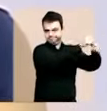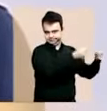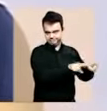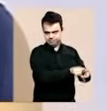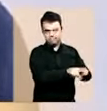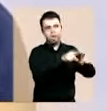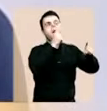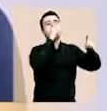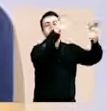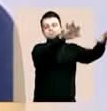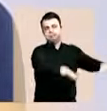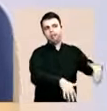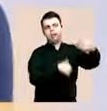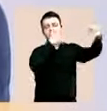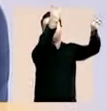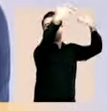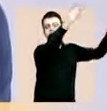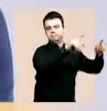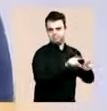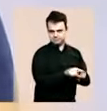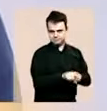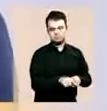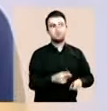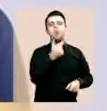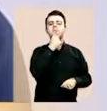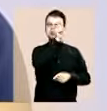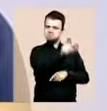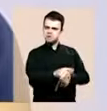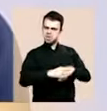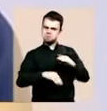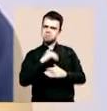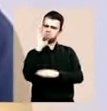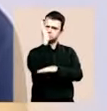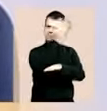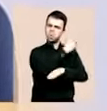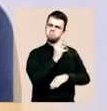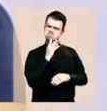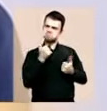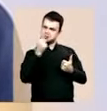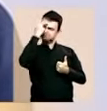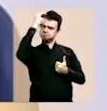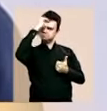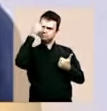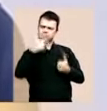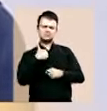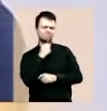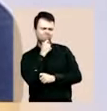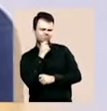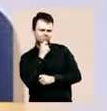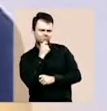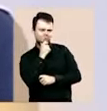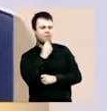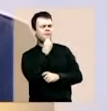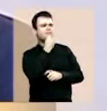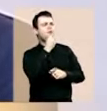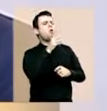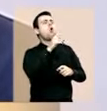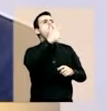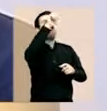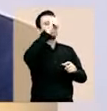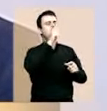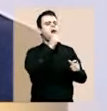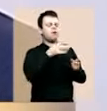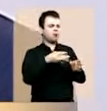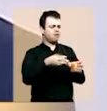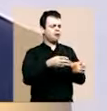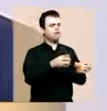né. Então, o que ele falou, né, a pessoa, ele tinha uma experiência com a questão ambiental, falou, em vez de você captar de outros rios, vamos economizar,